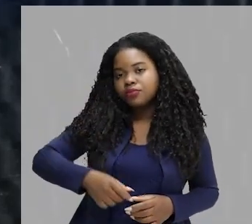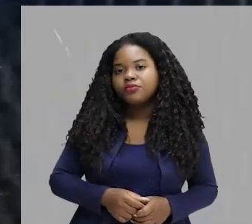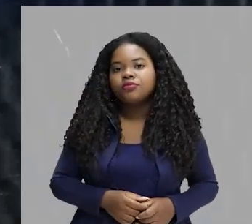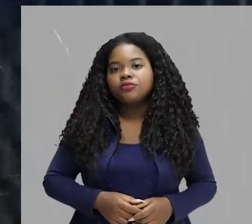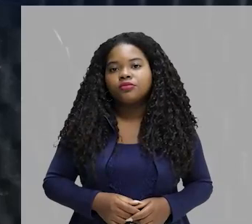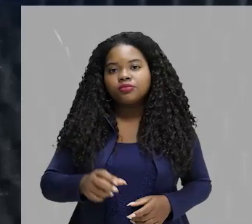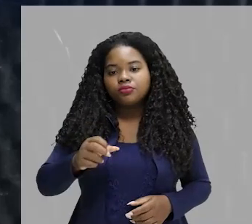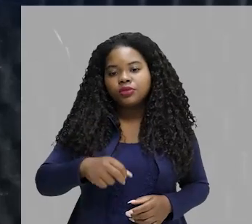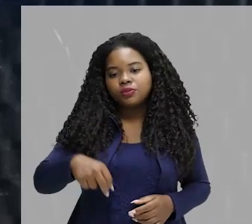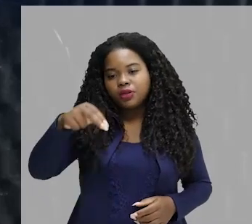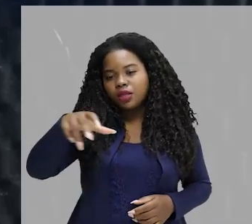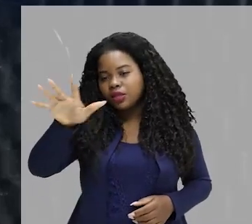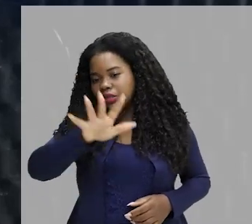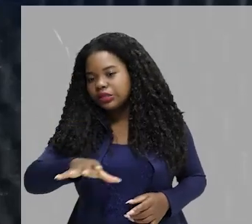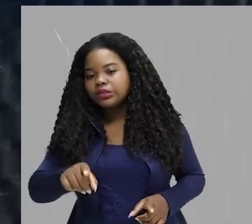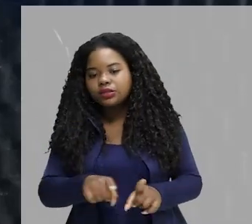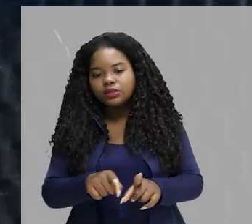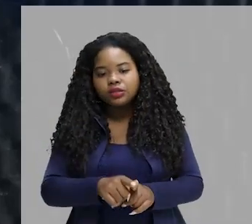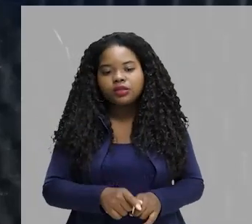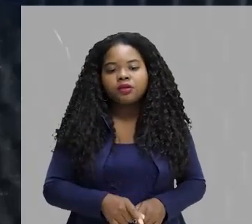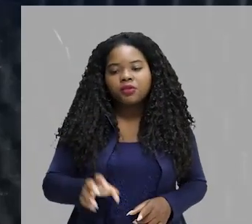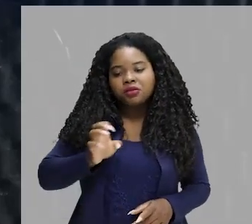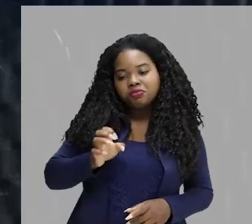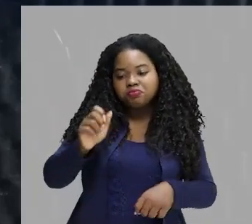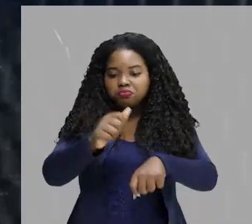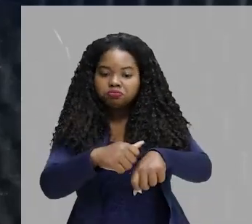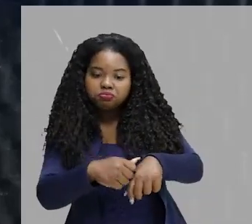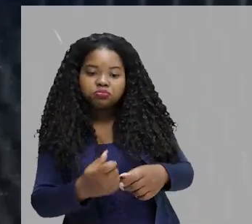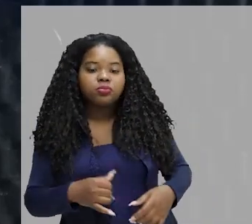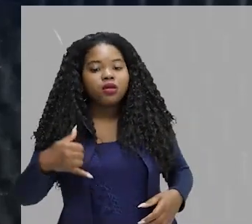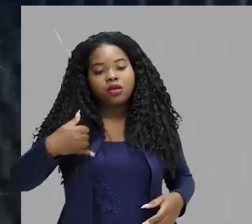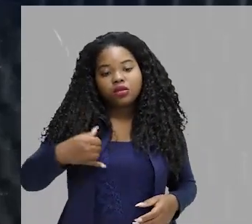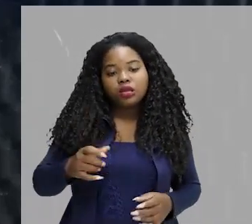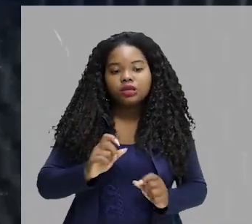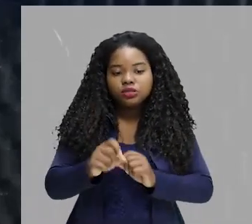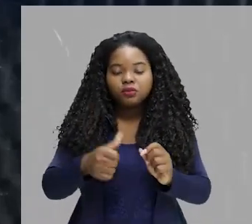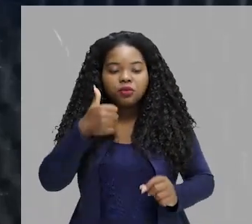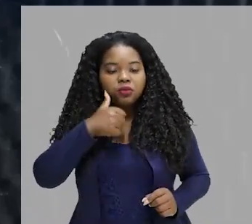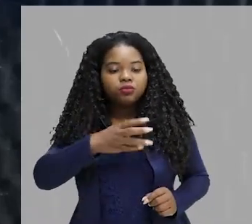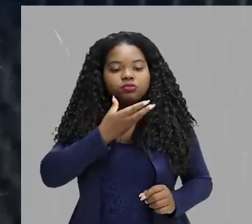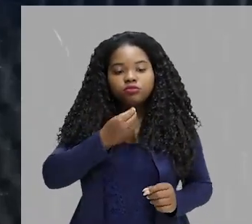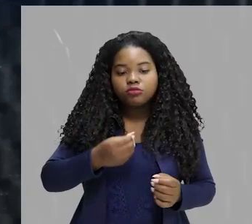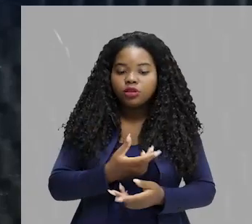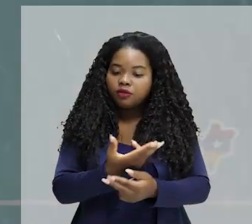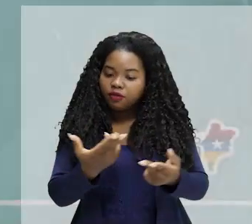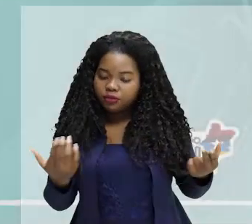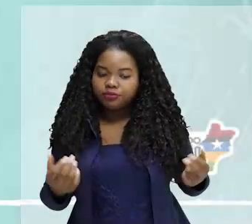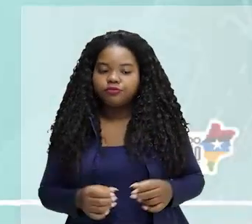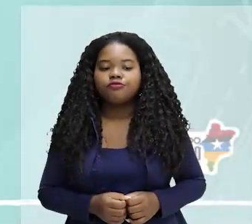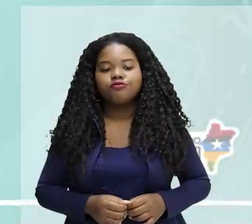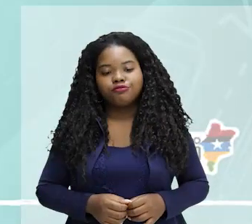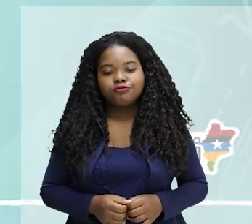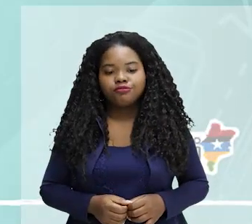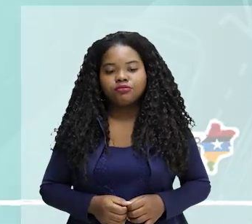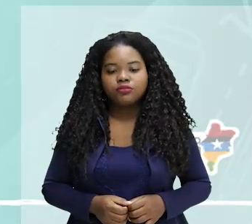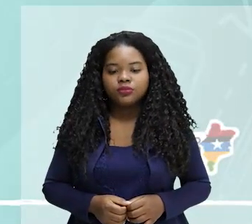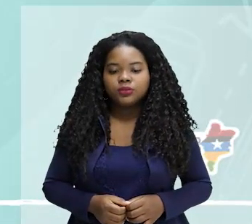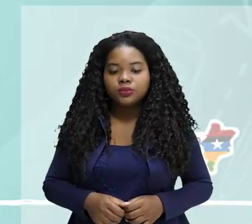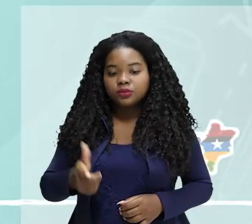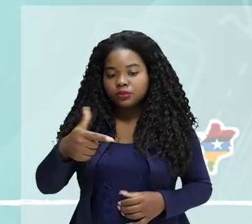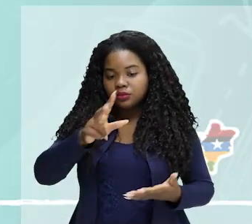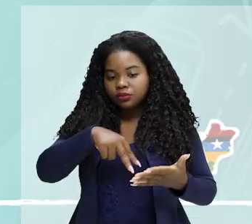Seja pela nacionalidade, pela classe, pela idade, pelo gênero, daí por diante. É importante referir